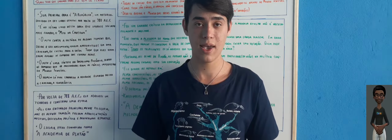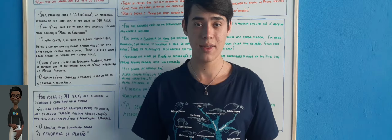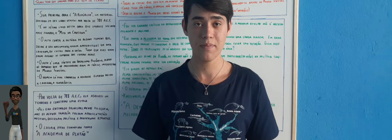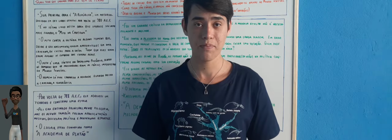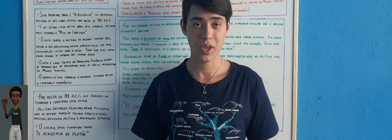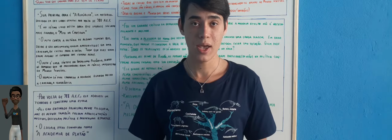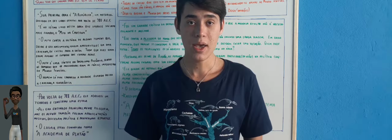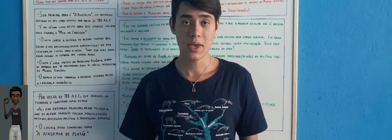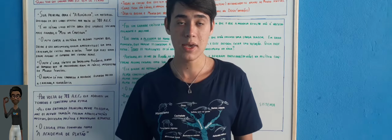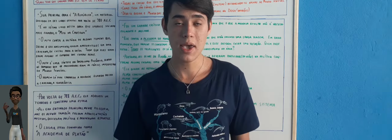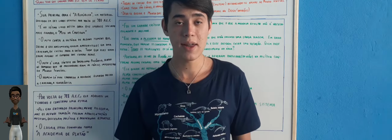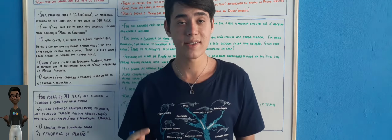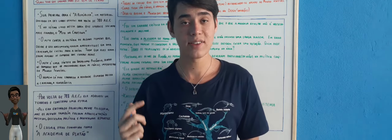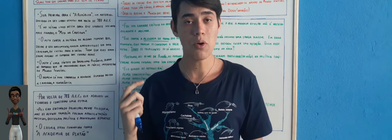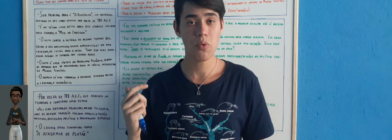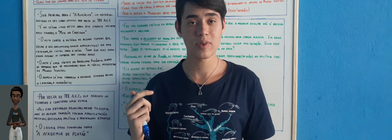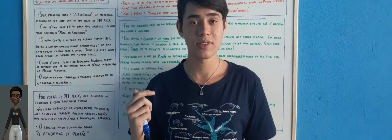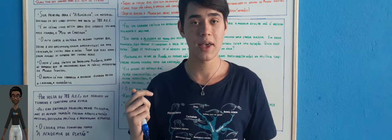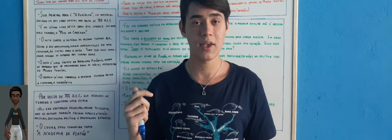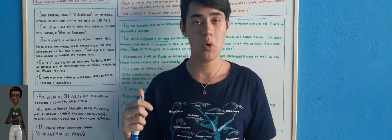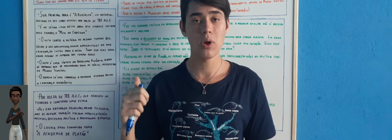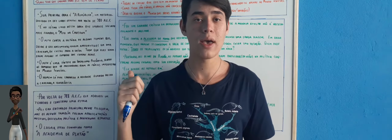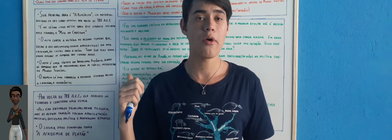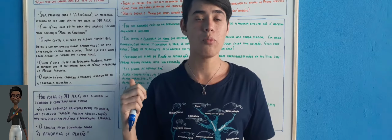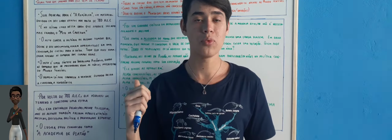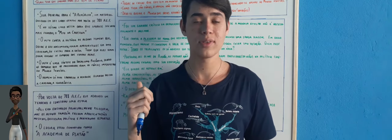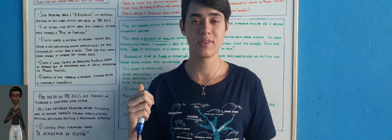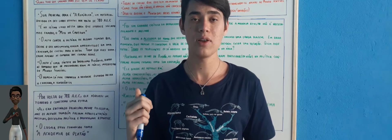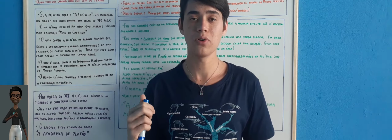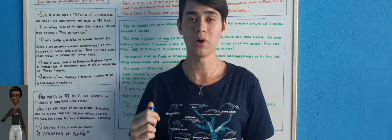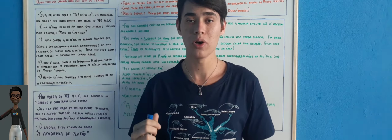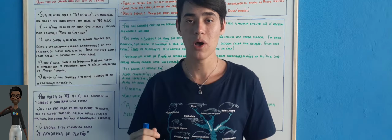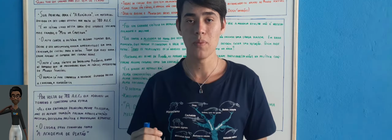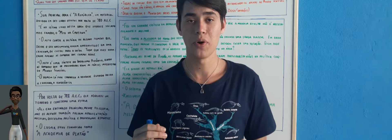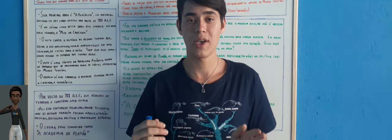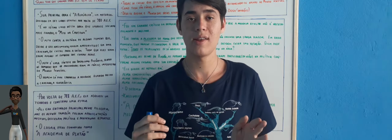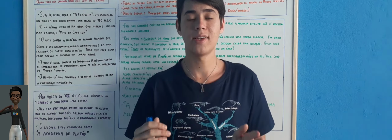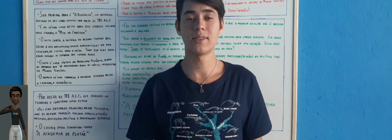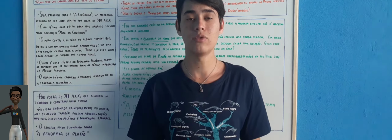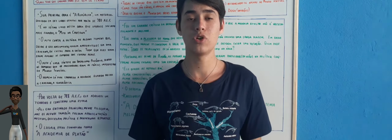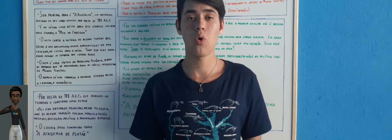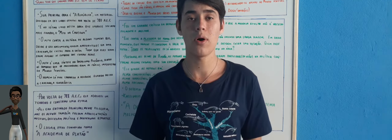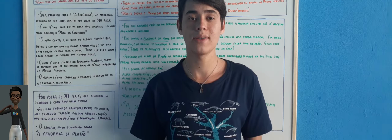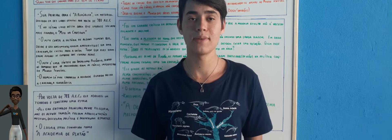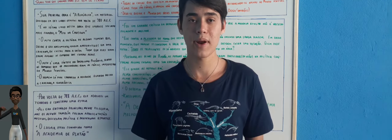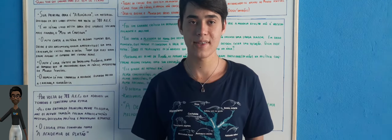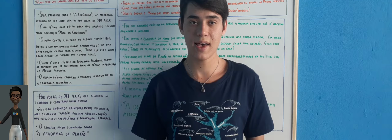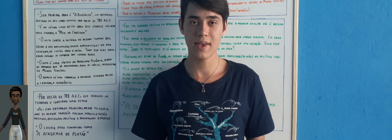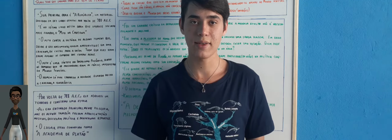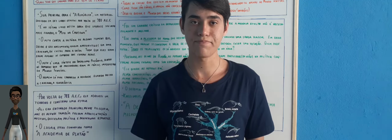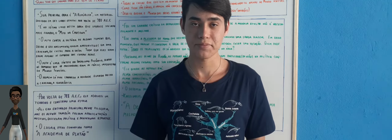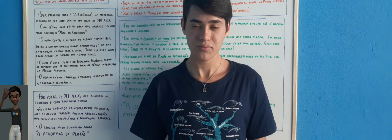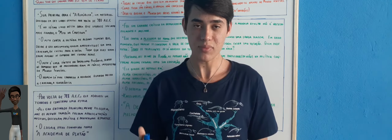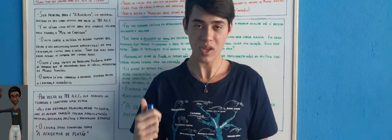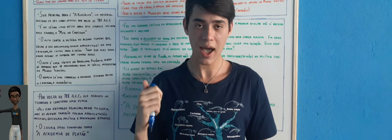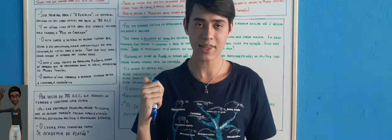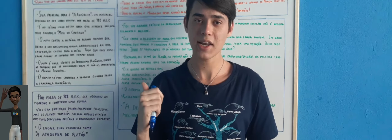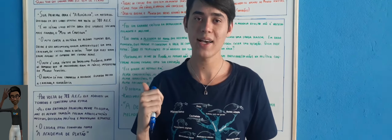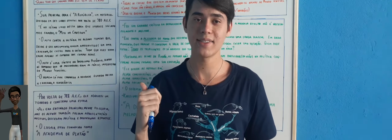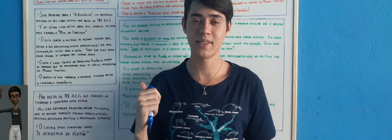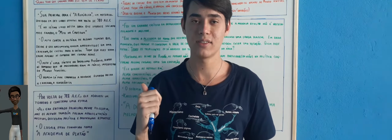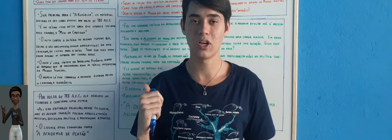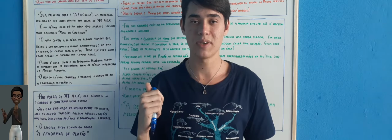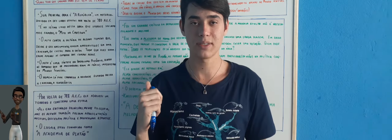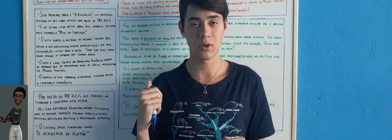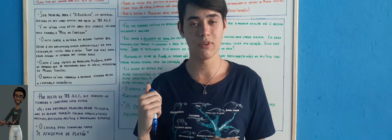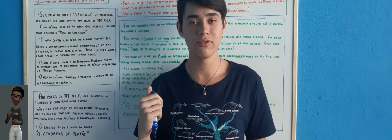uma caverna e eles não conseguem olhar o mundo exterior, porque eles estão de costas para a saída.